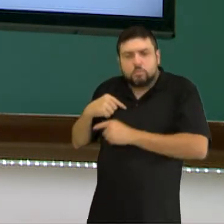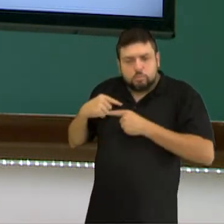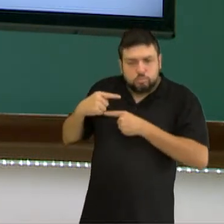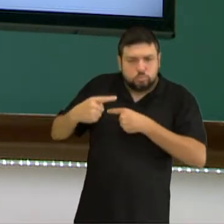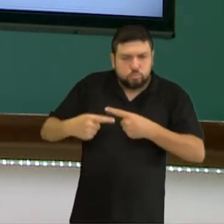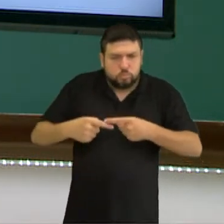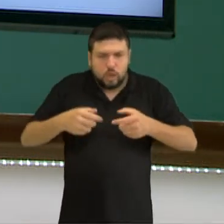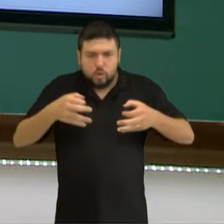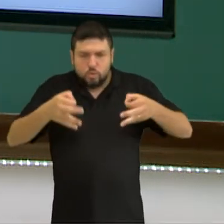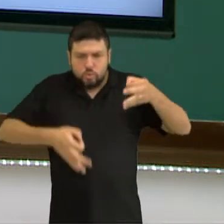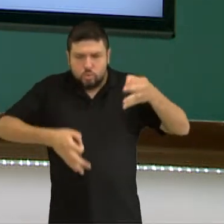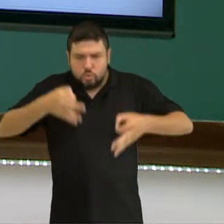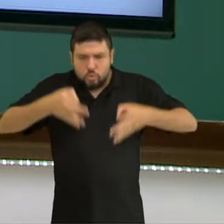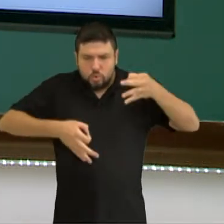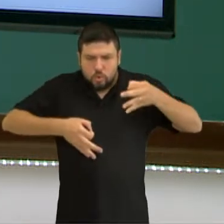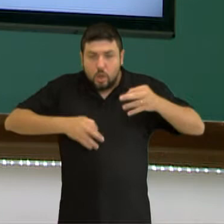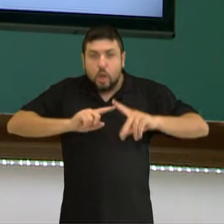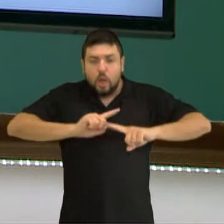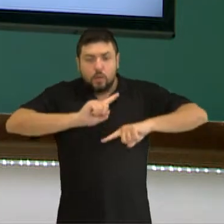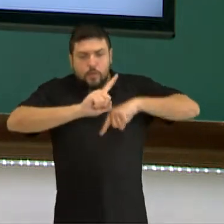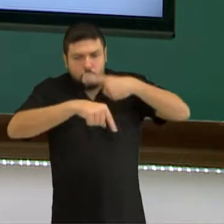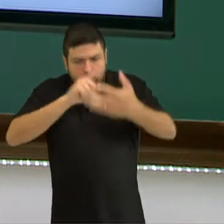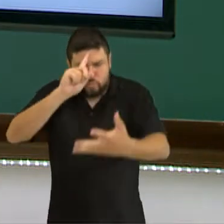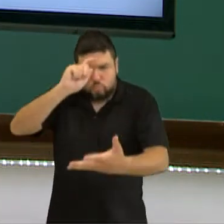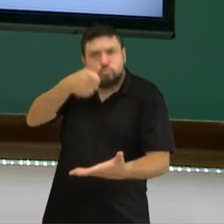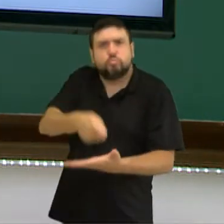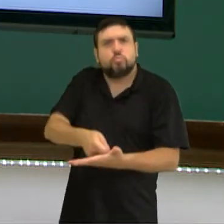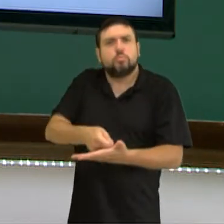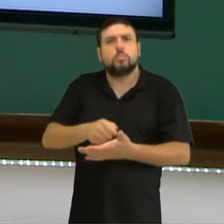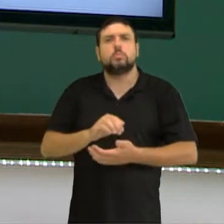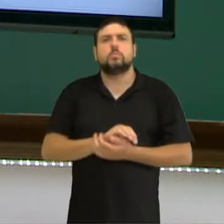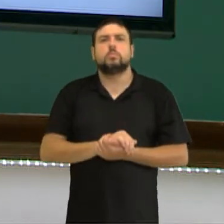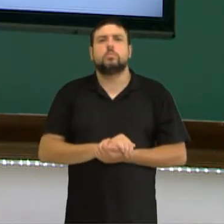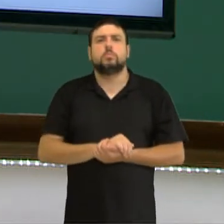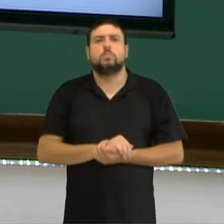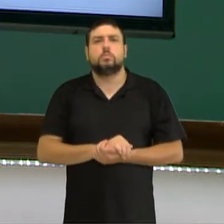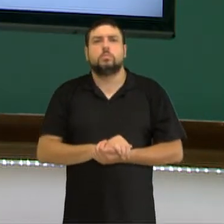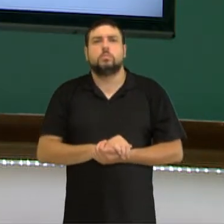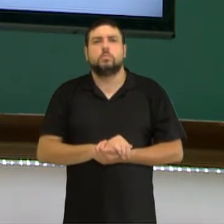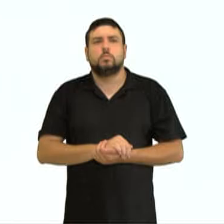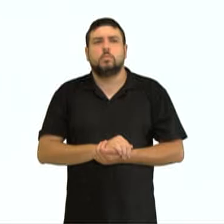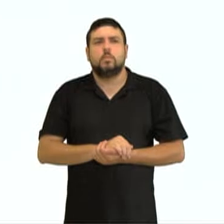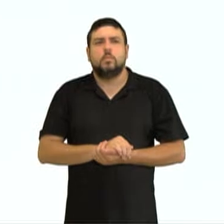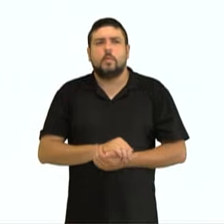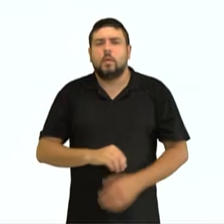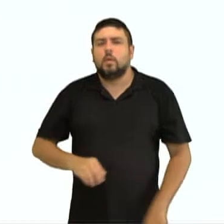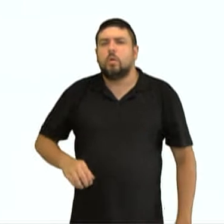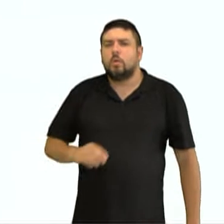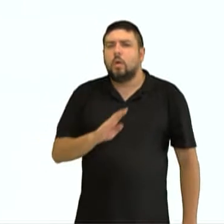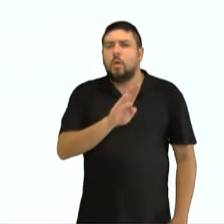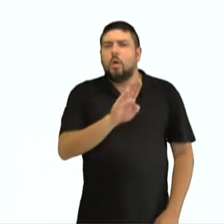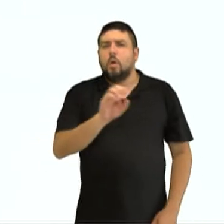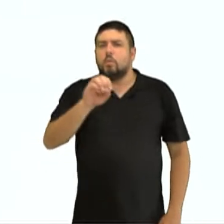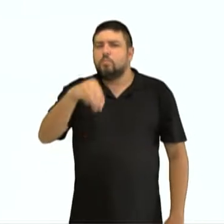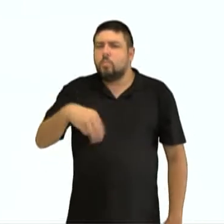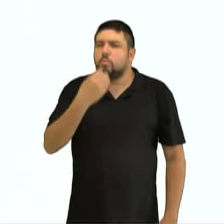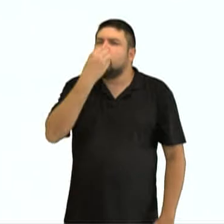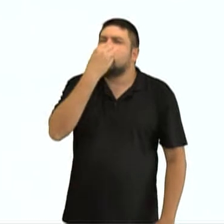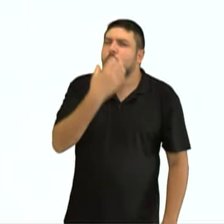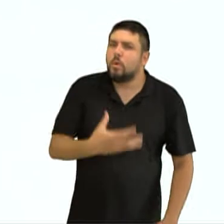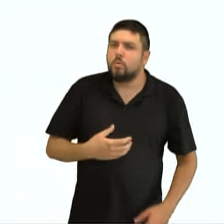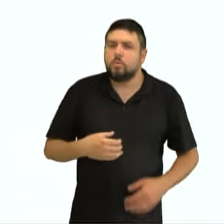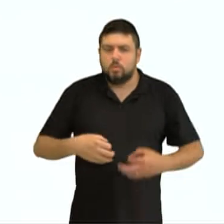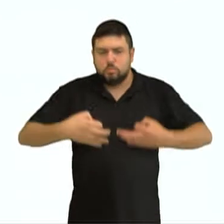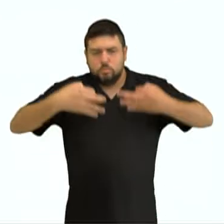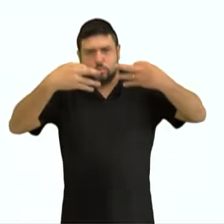situação e vou tomar uma decisão. Costumamos decidir com base no que consideramos bom, justo